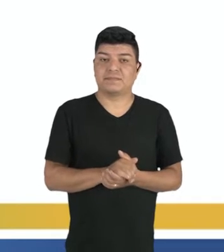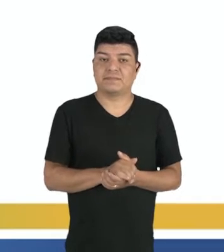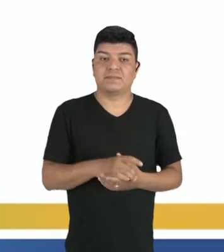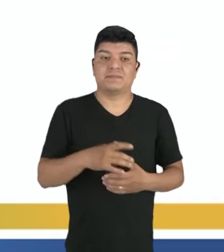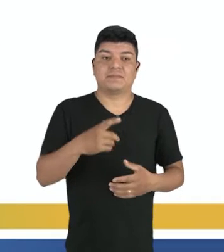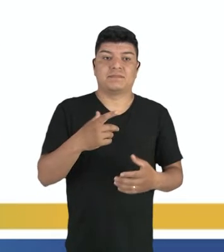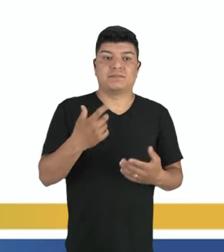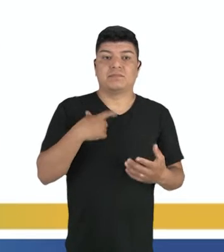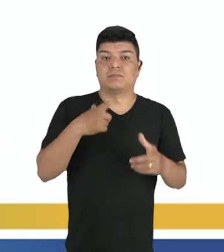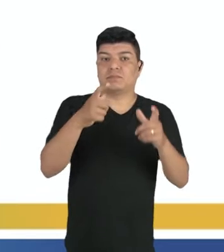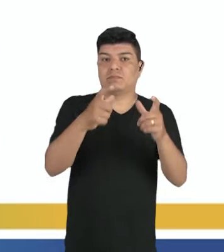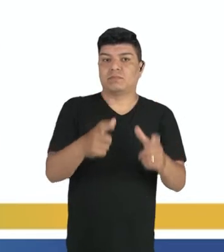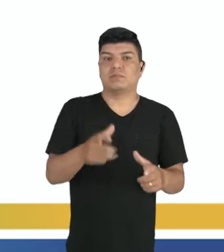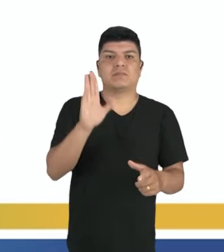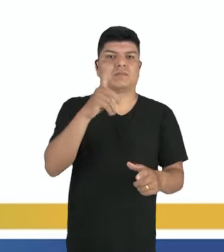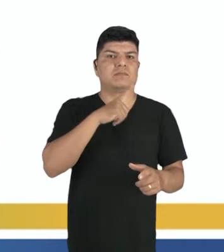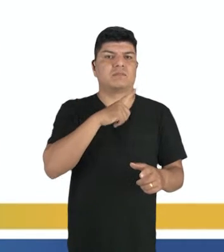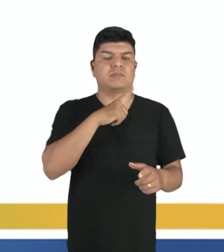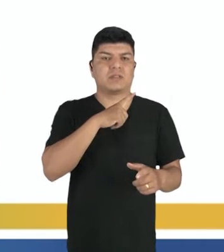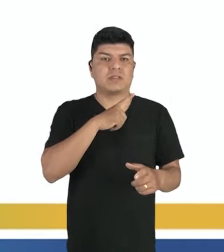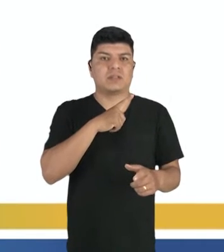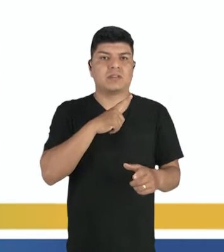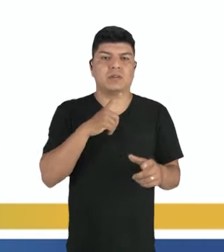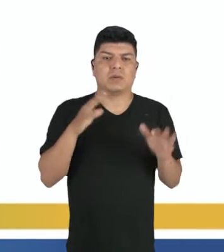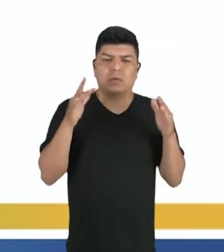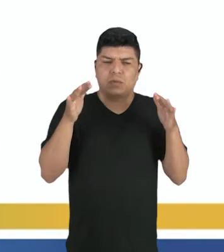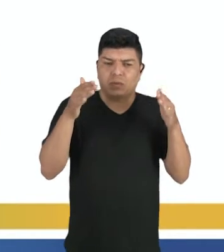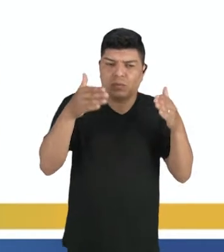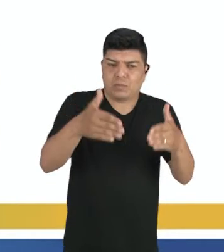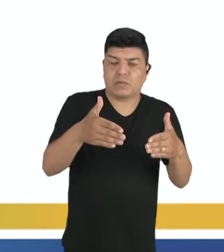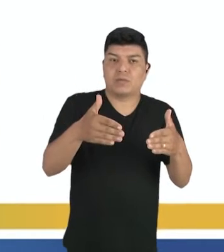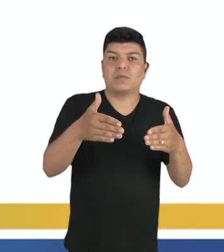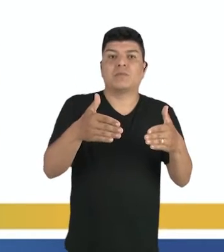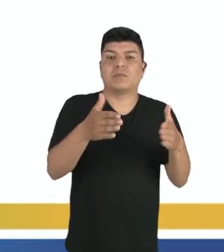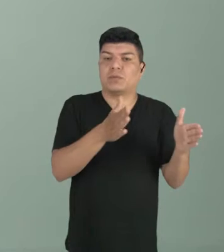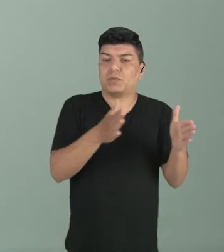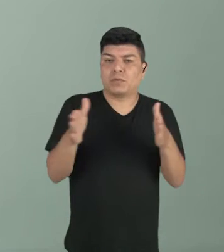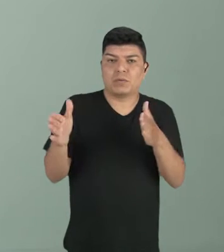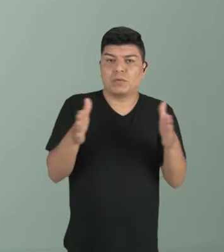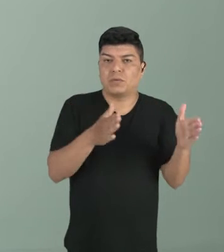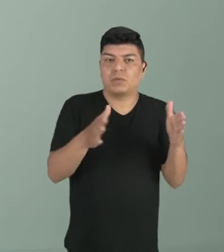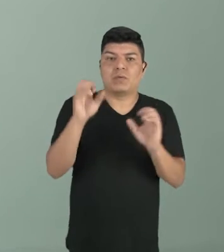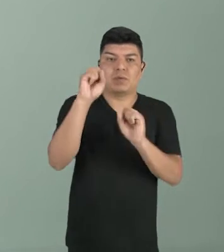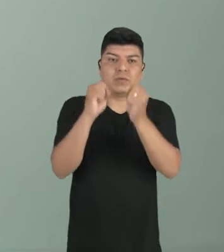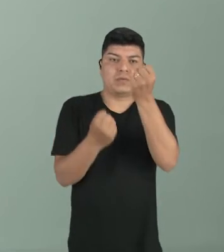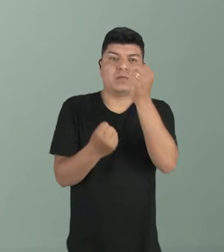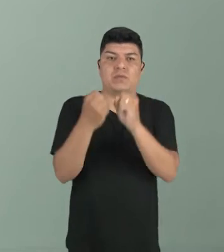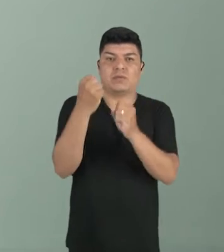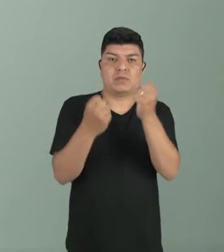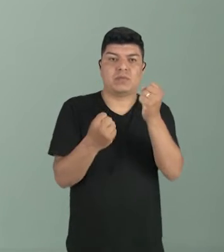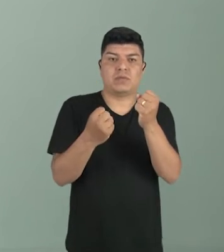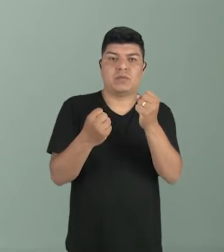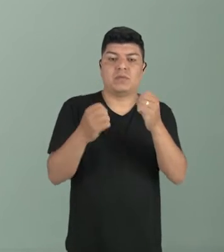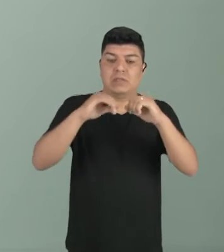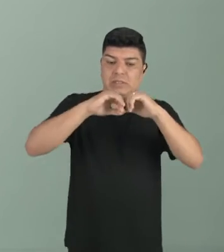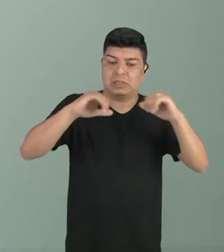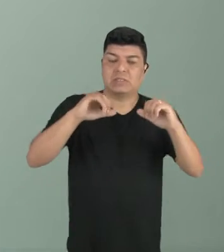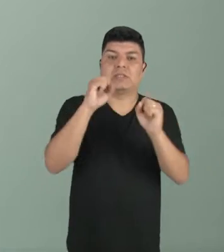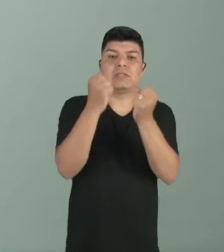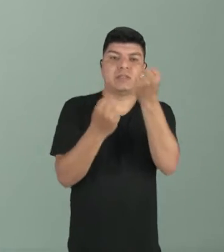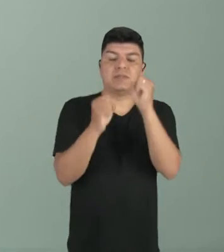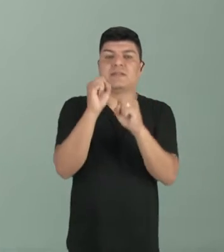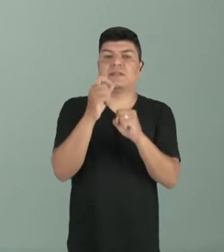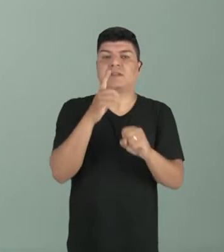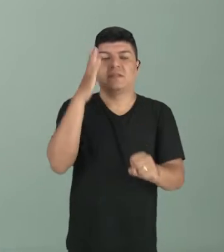parque industrial que já teve a concentração industrial, teve o período da concentração industrial, da desconcentração industrial.